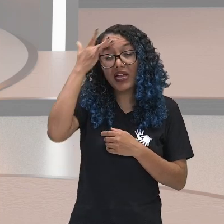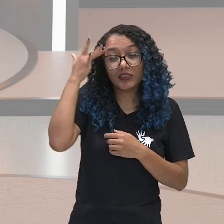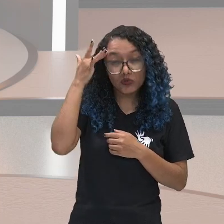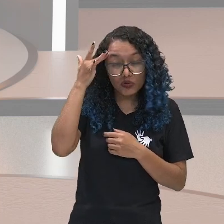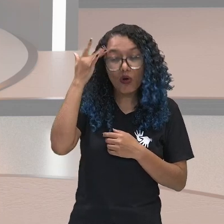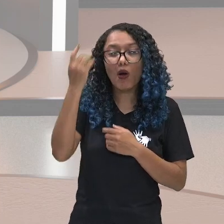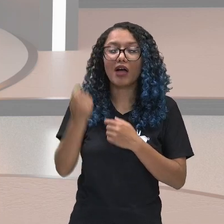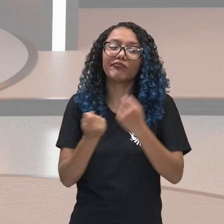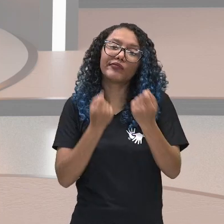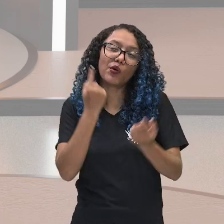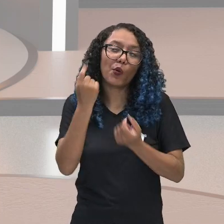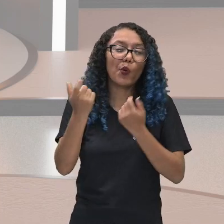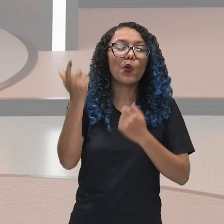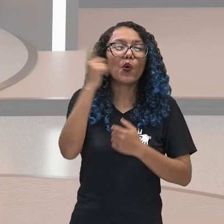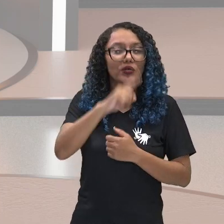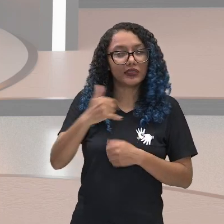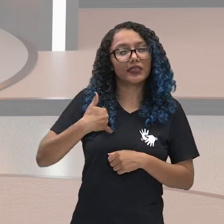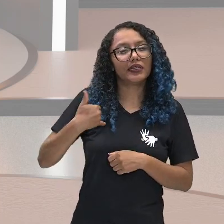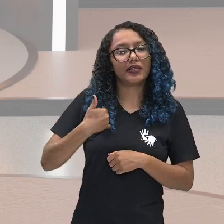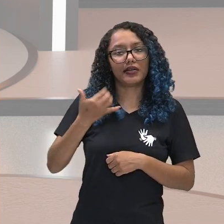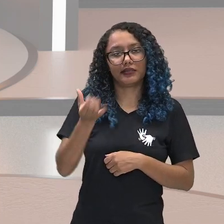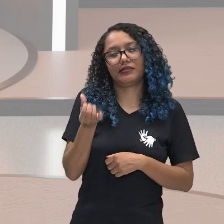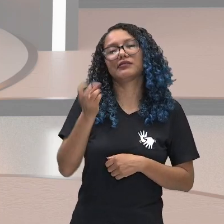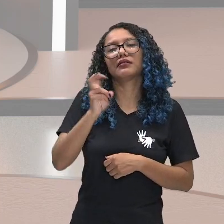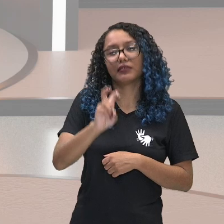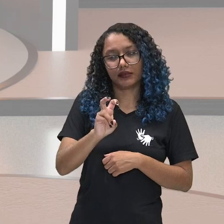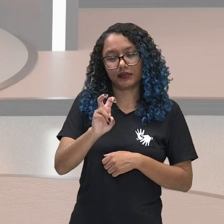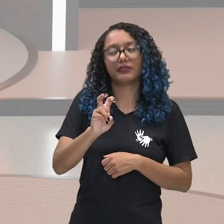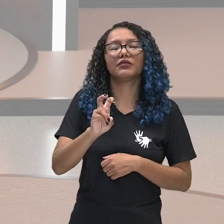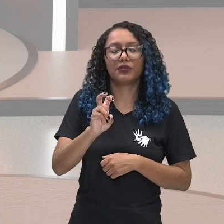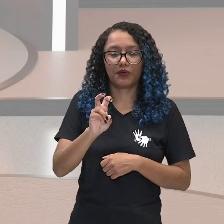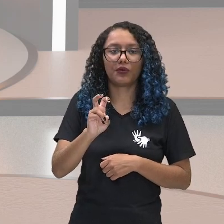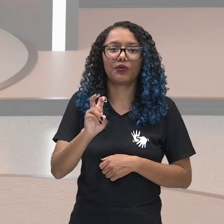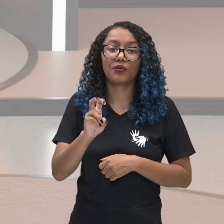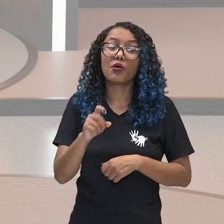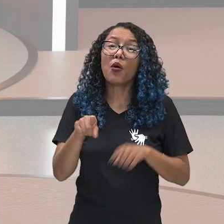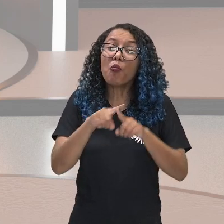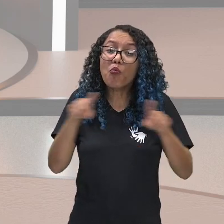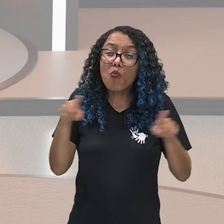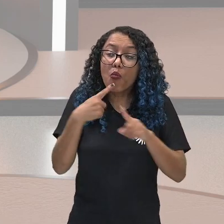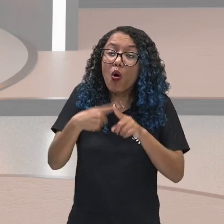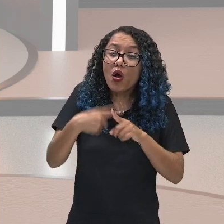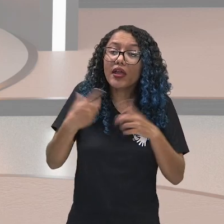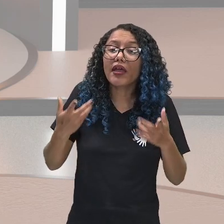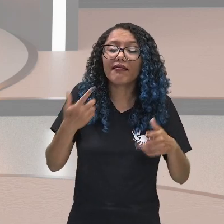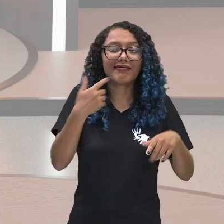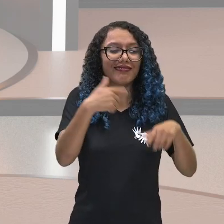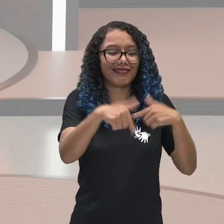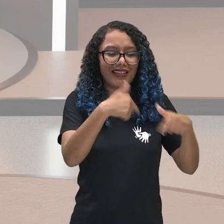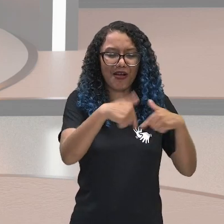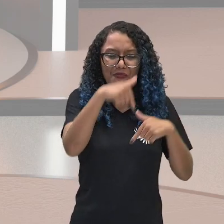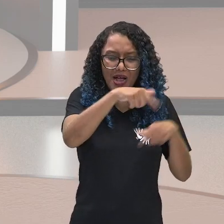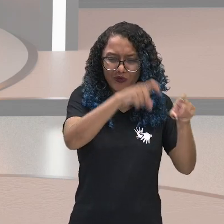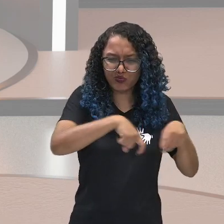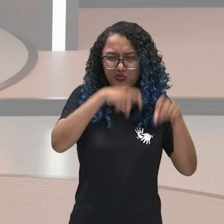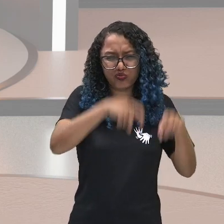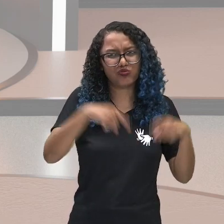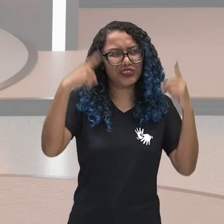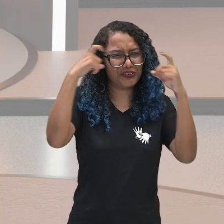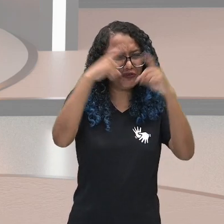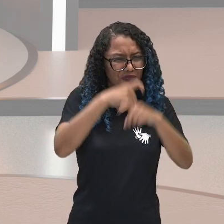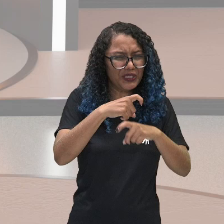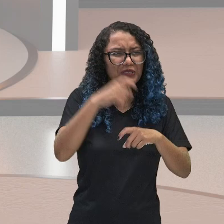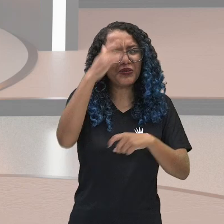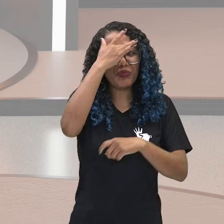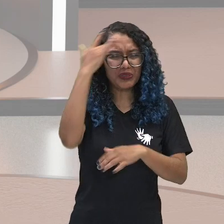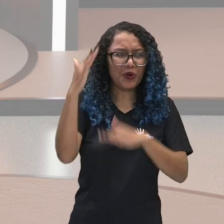conseguiam chegar então a essa idade de 65 anos. O trabalho nas lavouras ele era pesado e muitos morriam